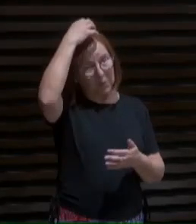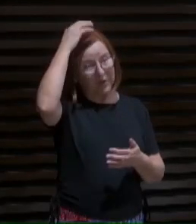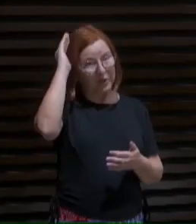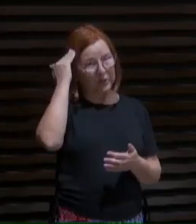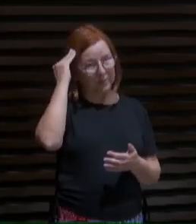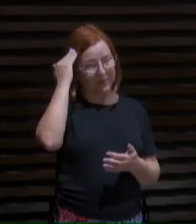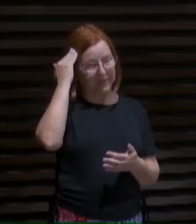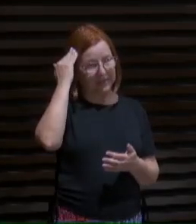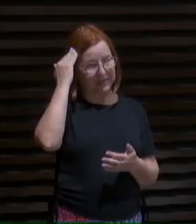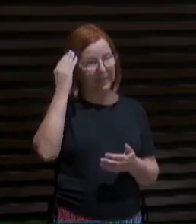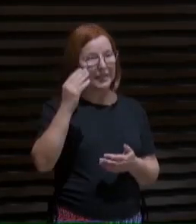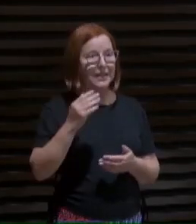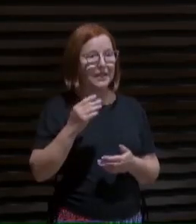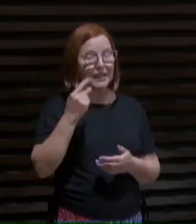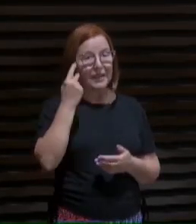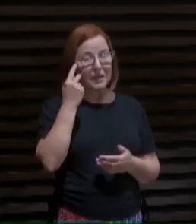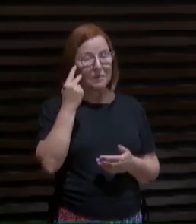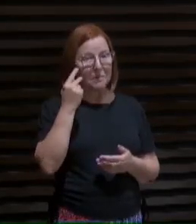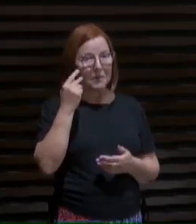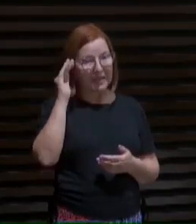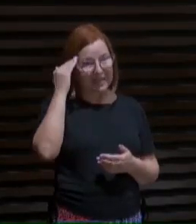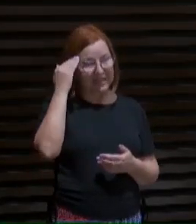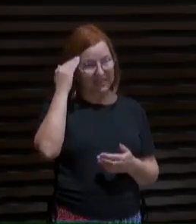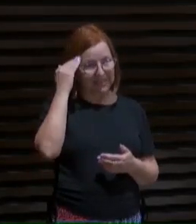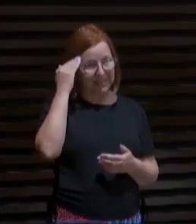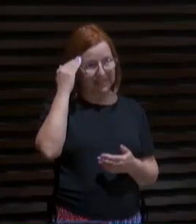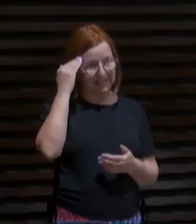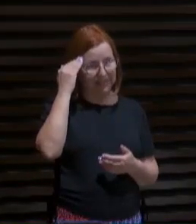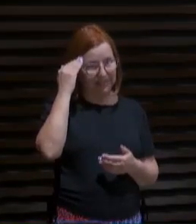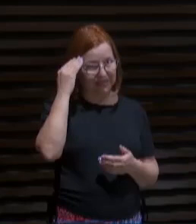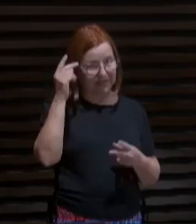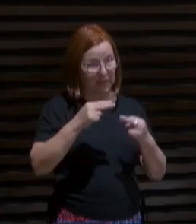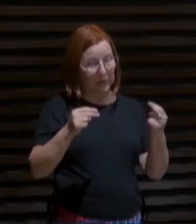que entendesse as cogitações da tua mente.